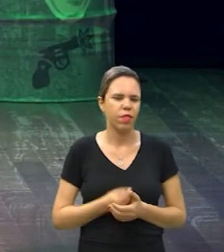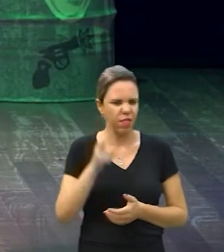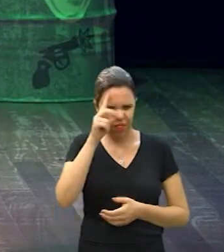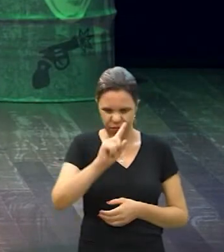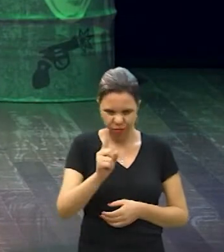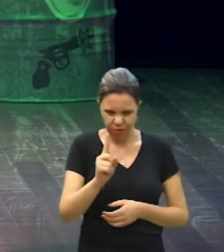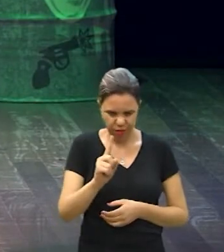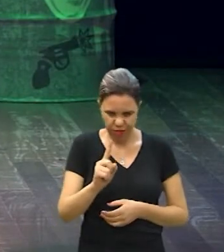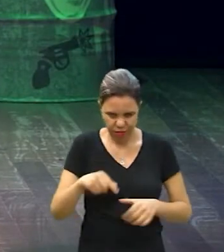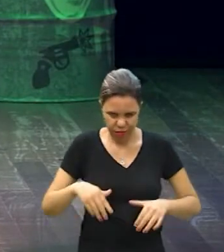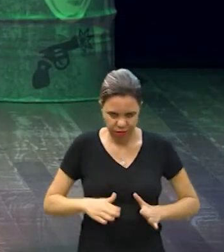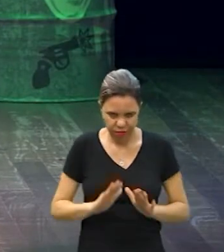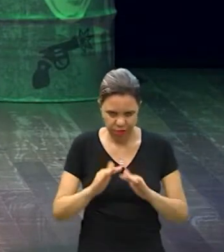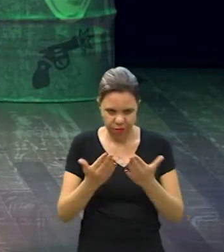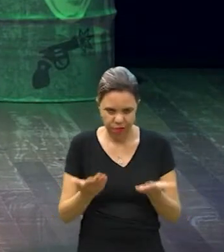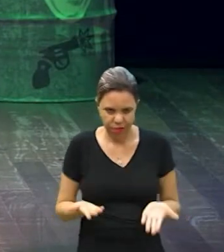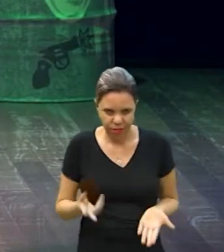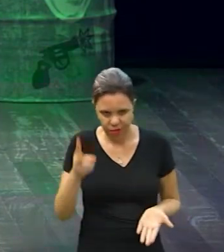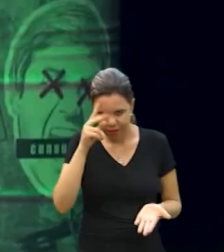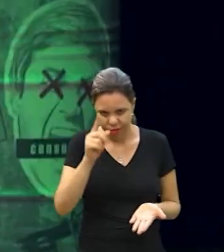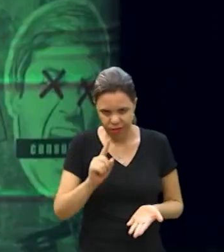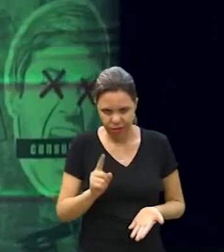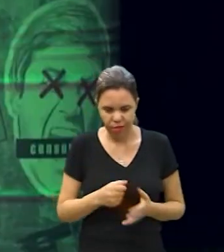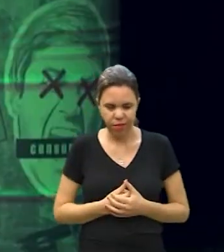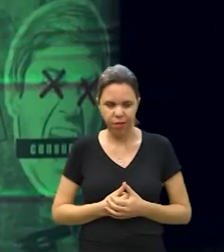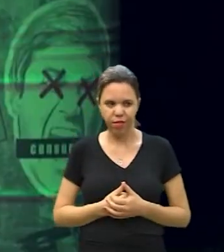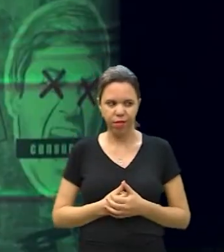Você não lembra, mano? Oi?